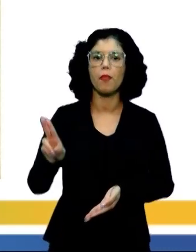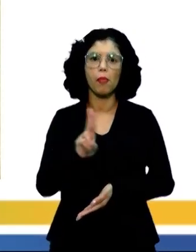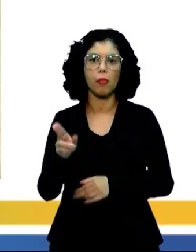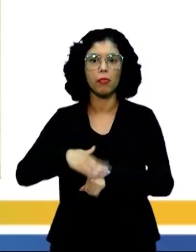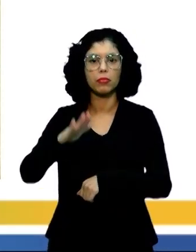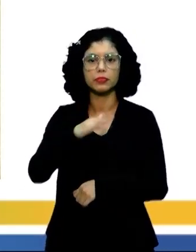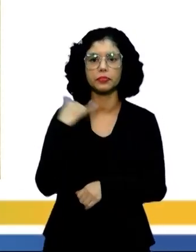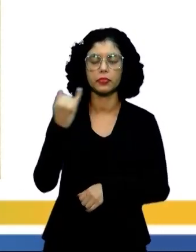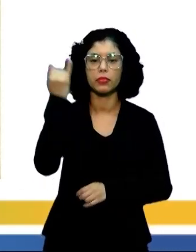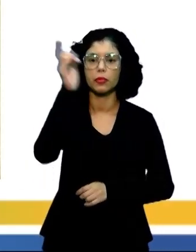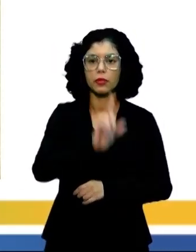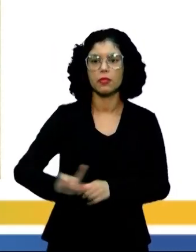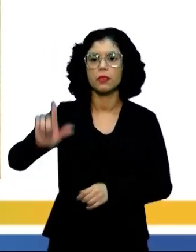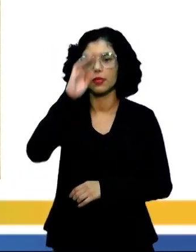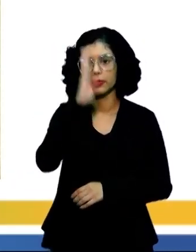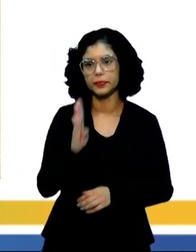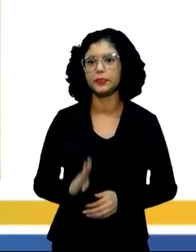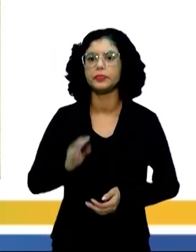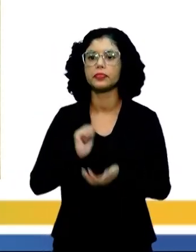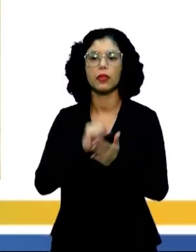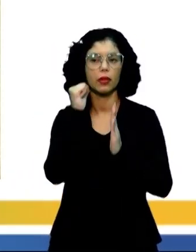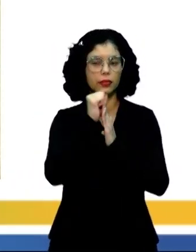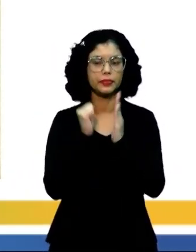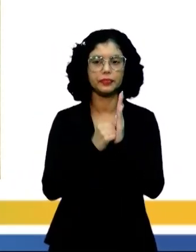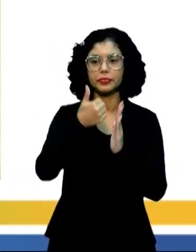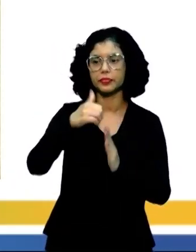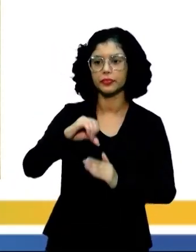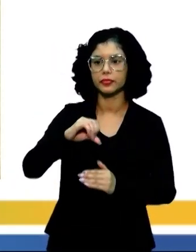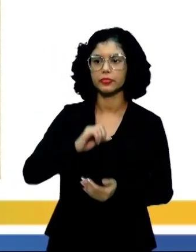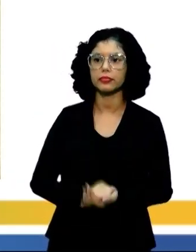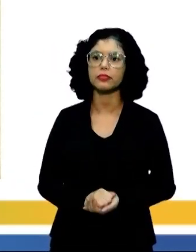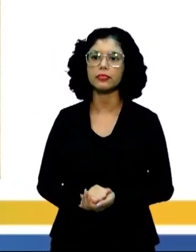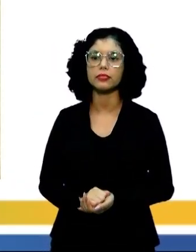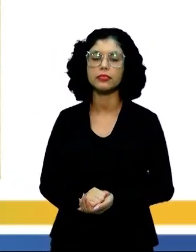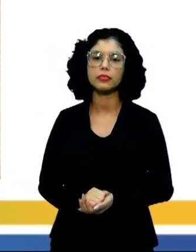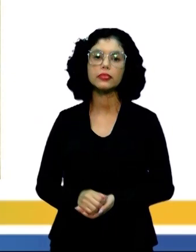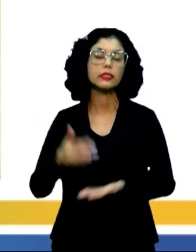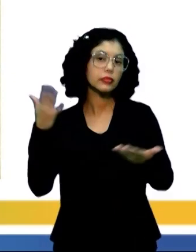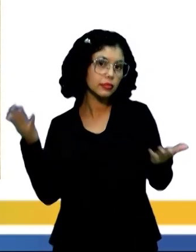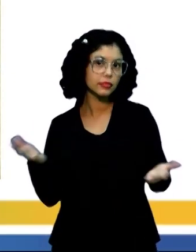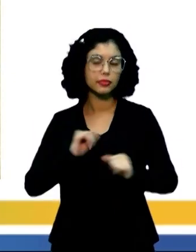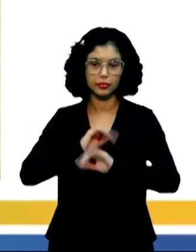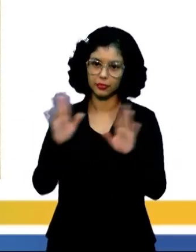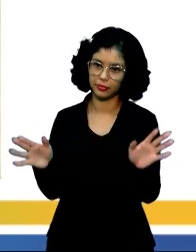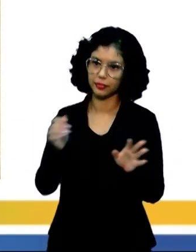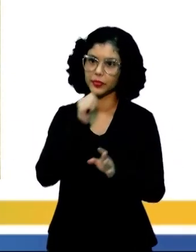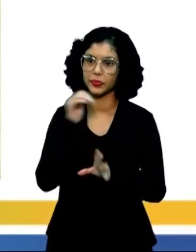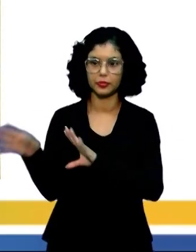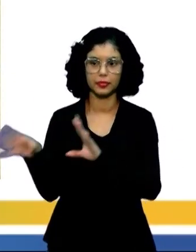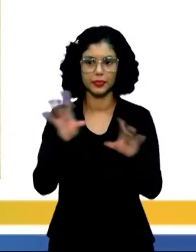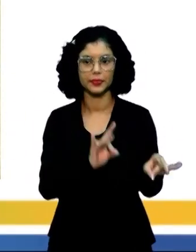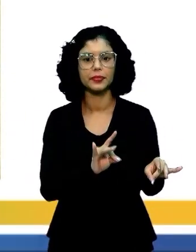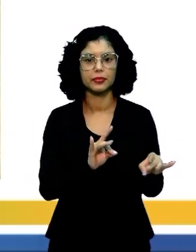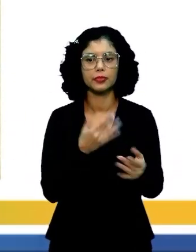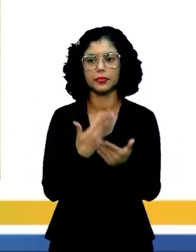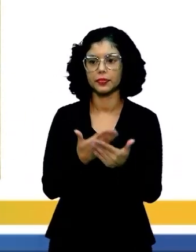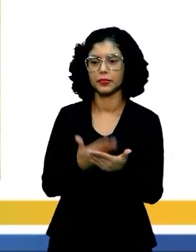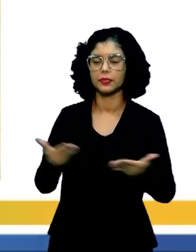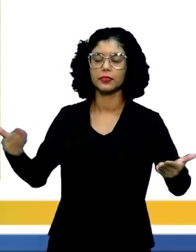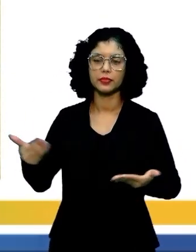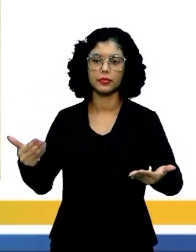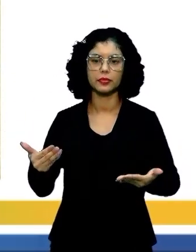dos nomes mais importantes da literatura brasileira do século XIX. Não é à toa que nós o traremos para a aula de